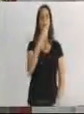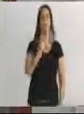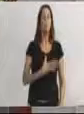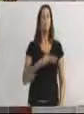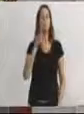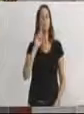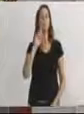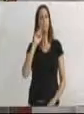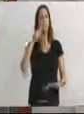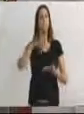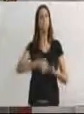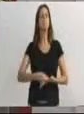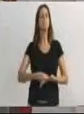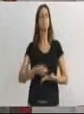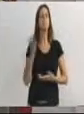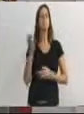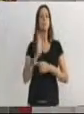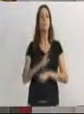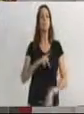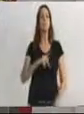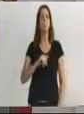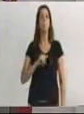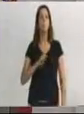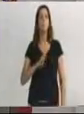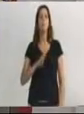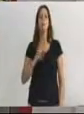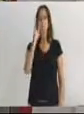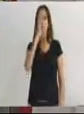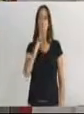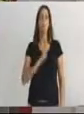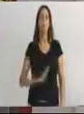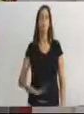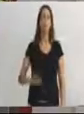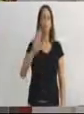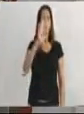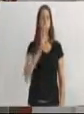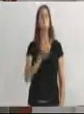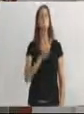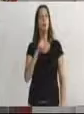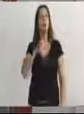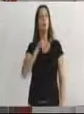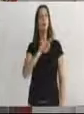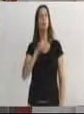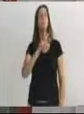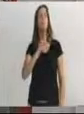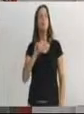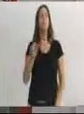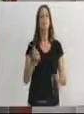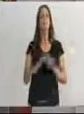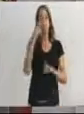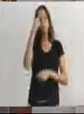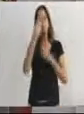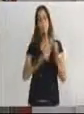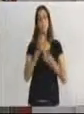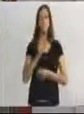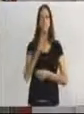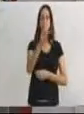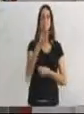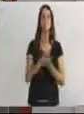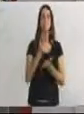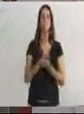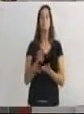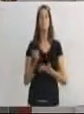o pib de nosso país e esse plano municipal vai dar essa condição para que possamos no futuro continuar colaborando e contribuindo é